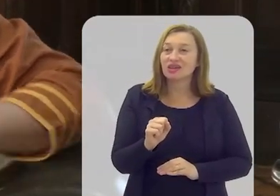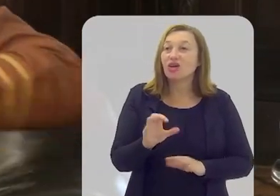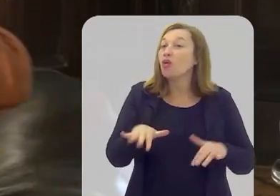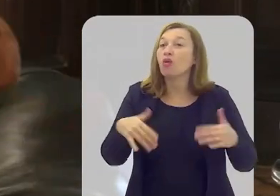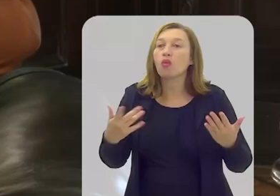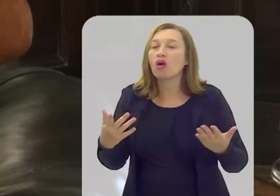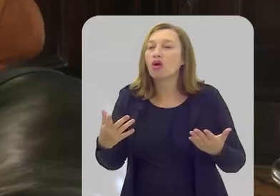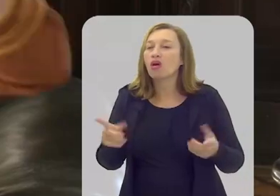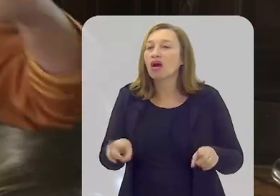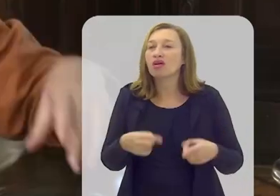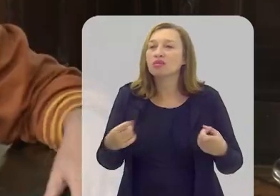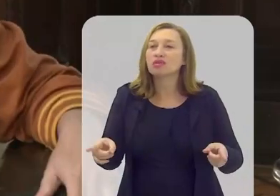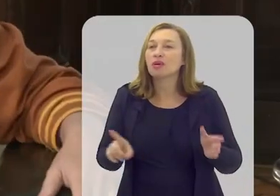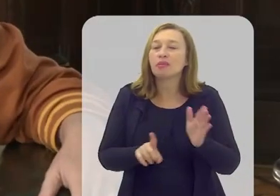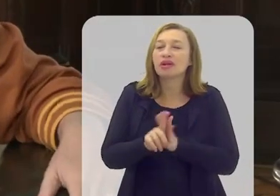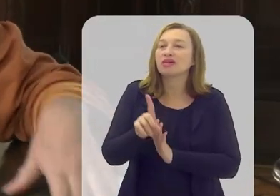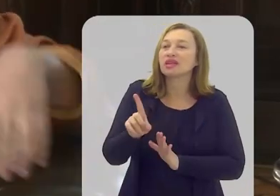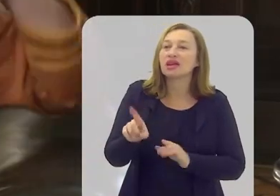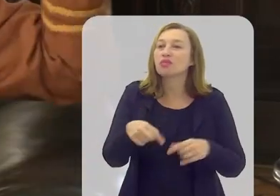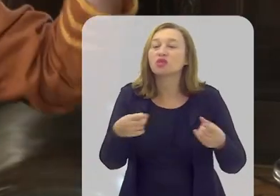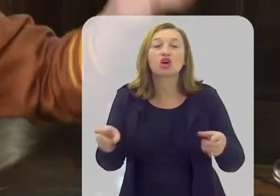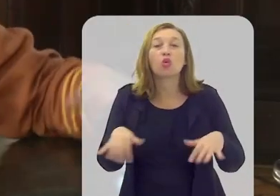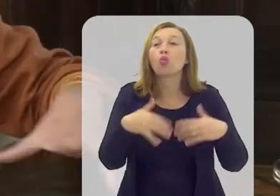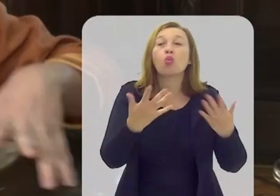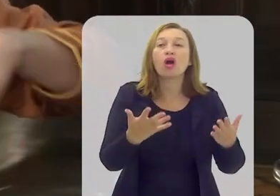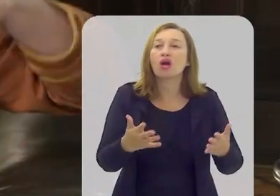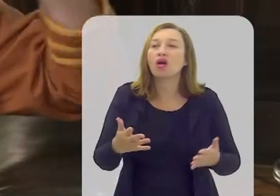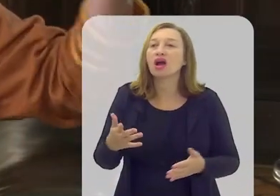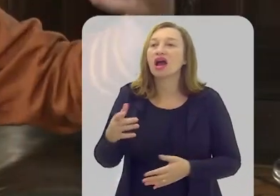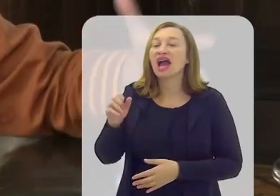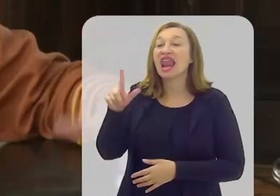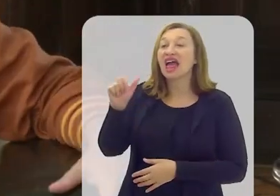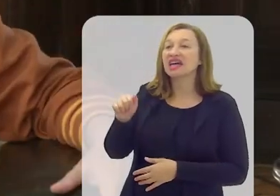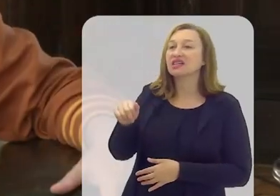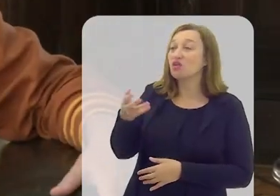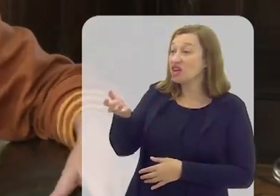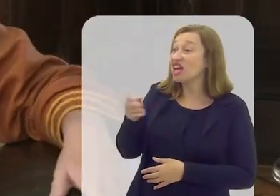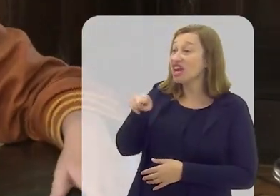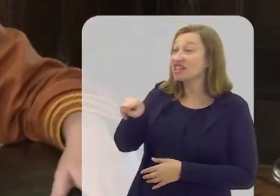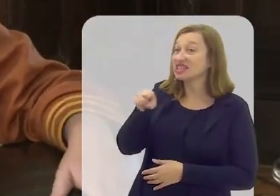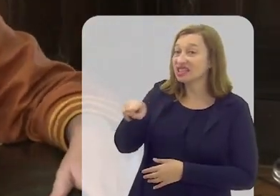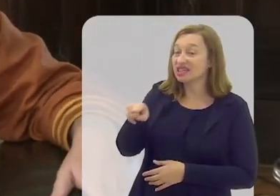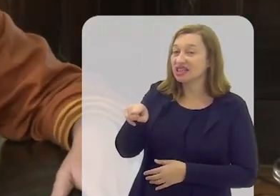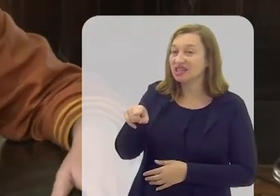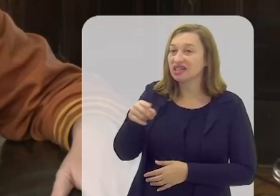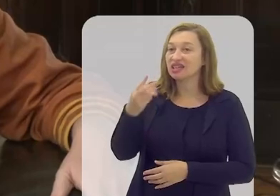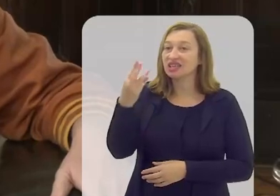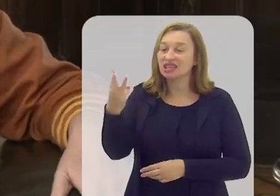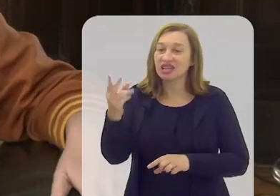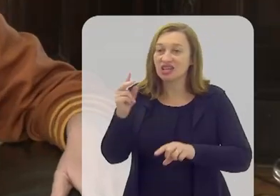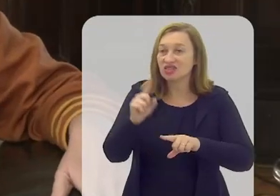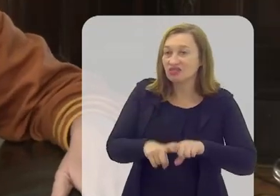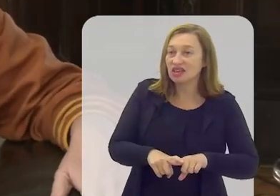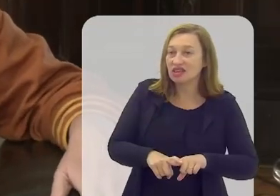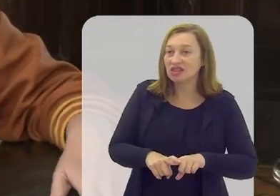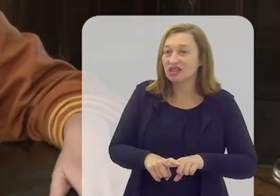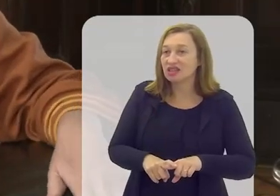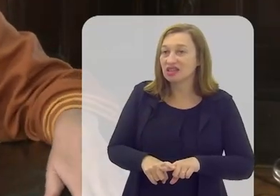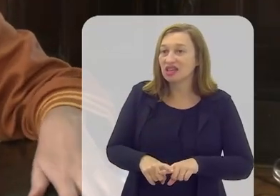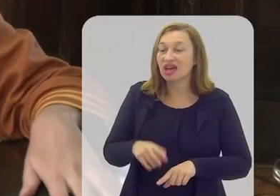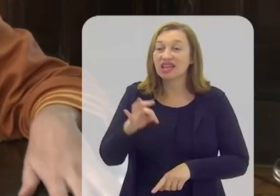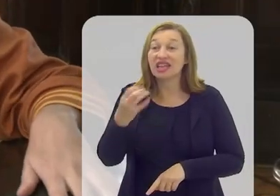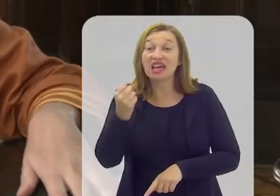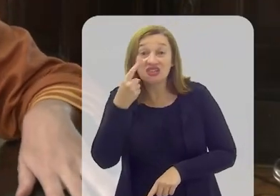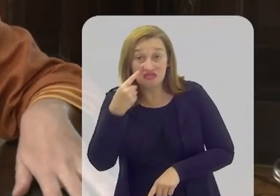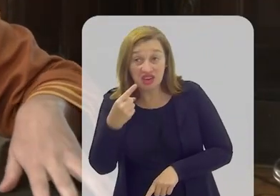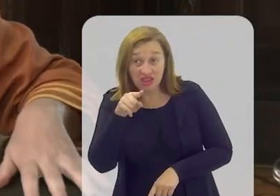Thaís, horas depois, qual vai ser a música? Eu perguntei para uma amiga, qual música, irmã? Alana, eu quero essa aqui, Tamar. Quero essa aqui, Três